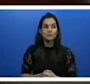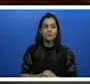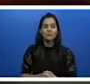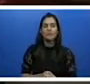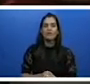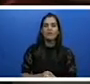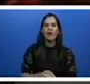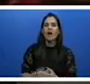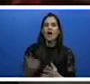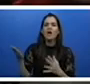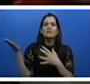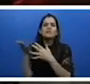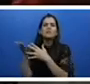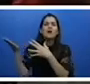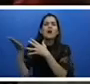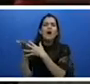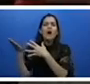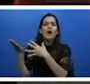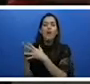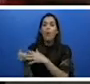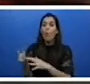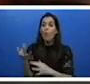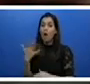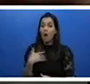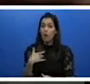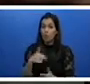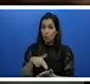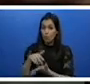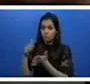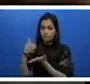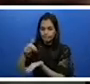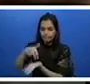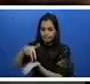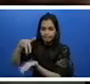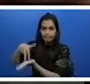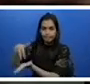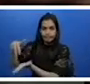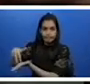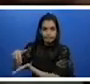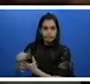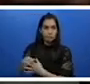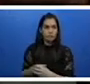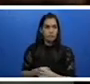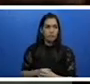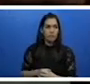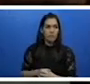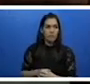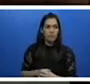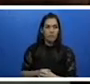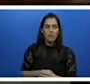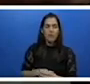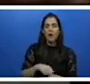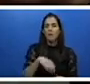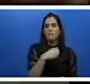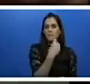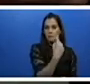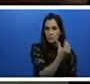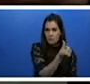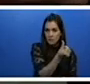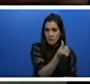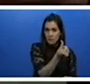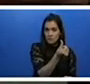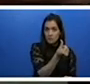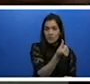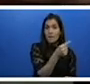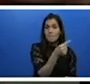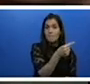de quanto em quanto eu estou andando. Pegue o segundo número, subtraia o primeiro, 6